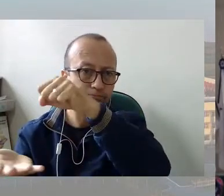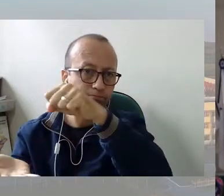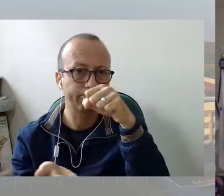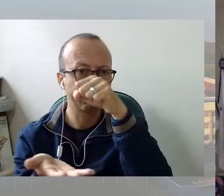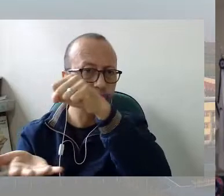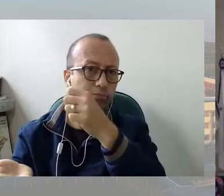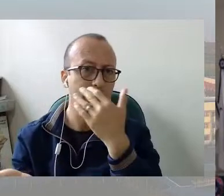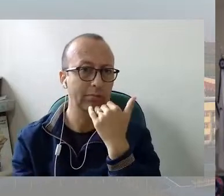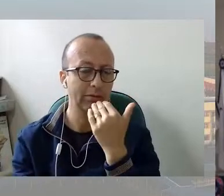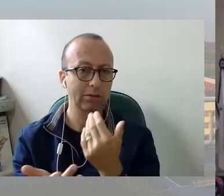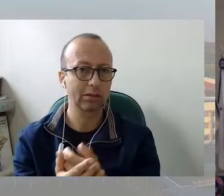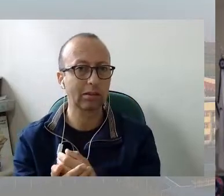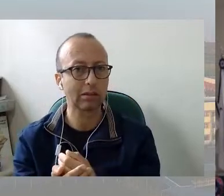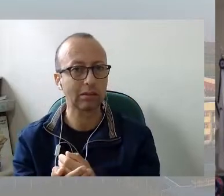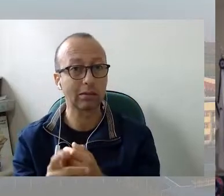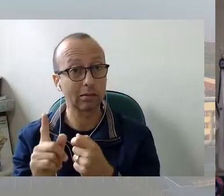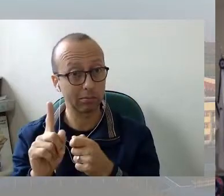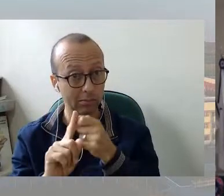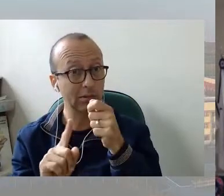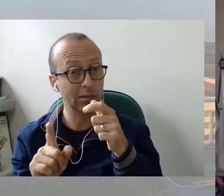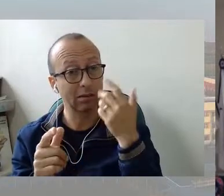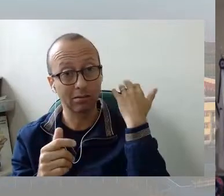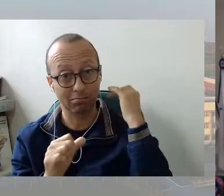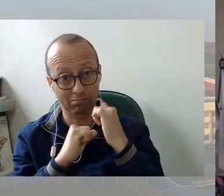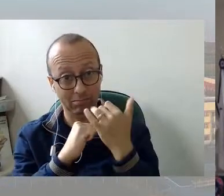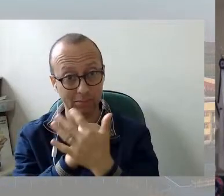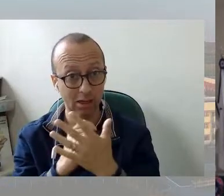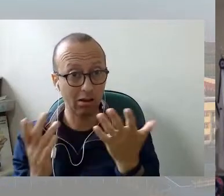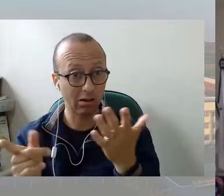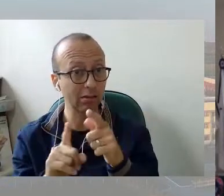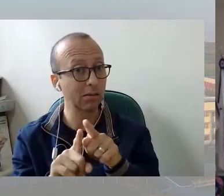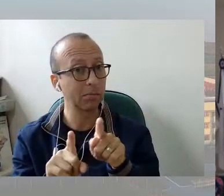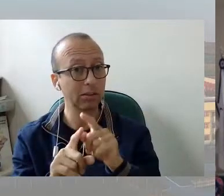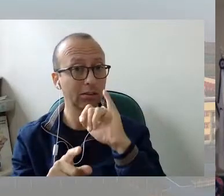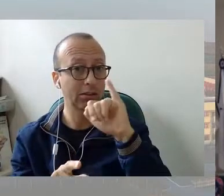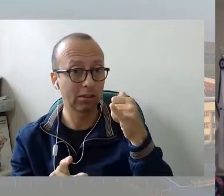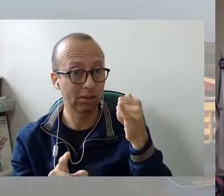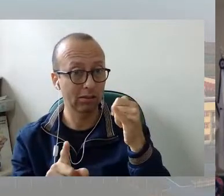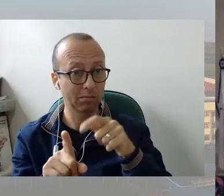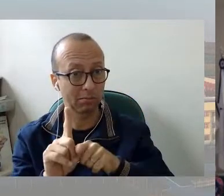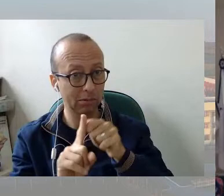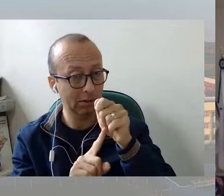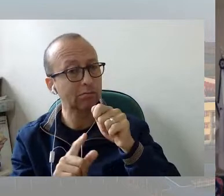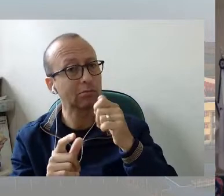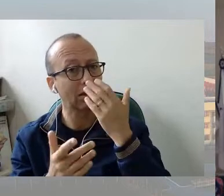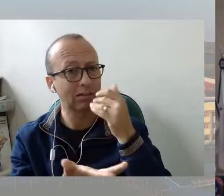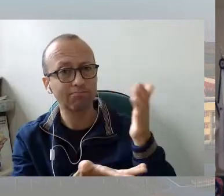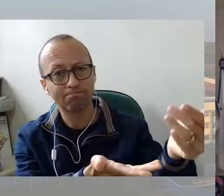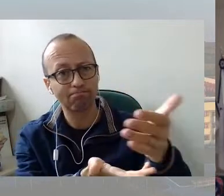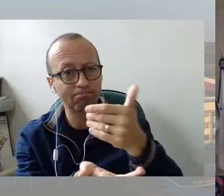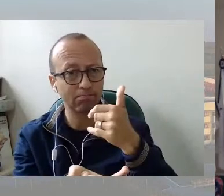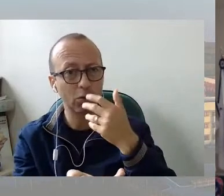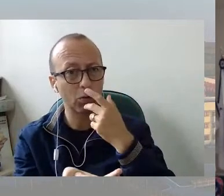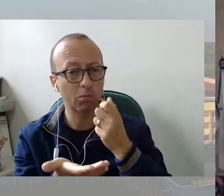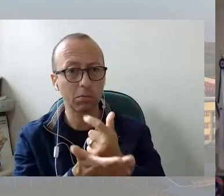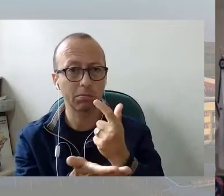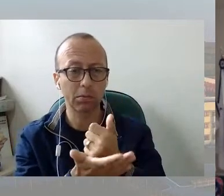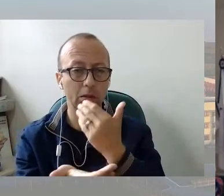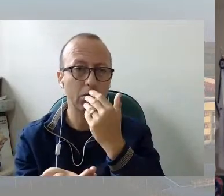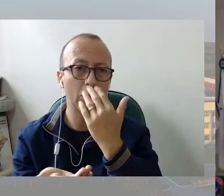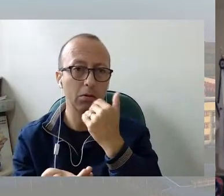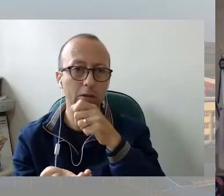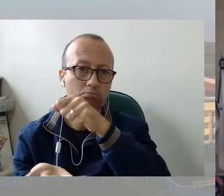pandemia, inclusive agora no mês de janeiro, cestas básicas. Fizemos campanha com os colegas para levar alimentos aos alunos lá, Santana do